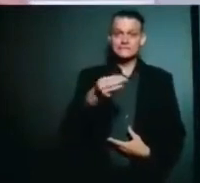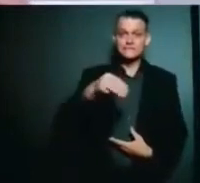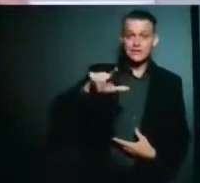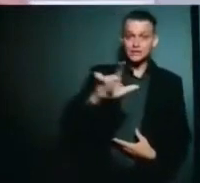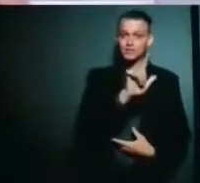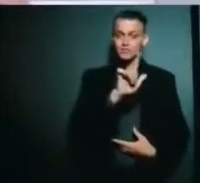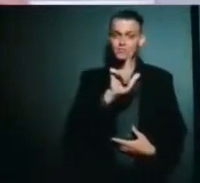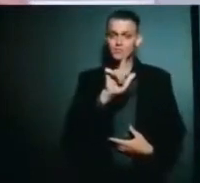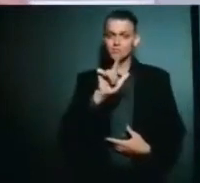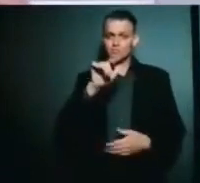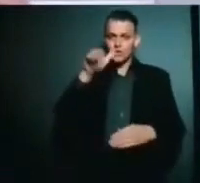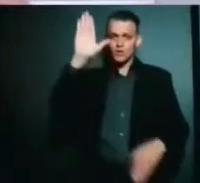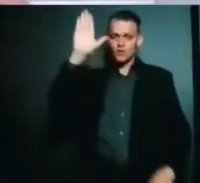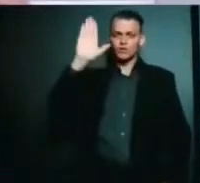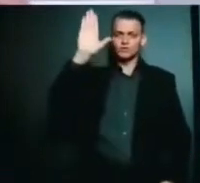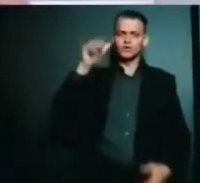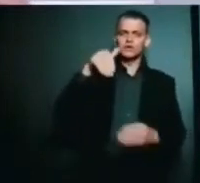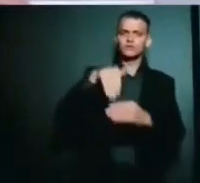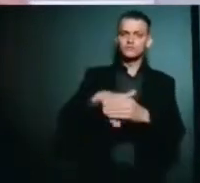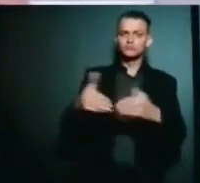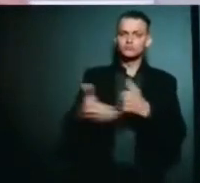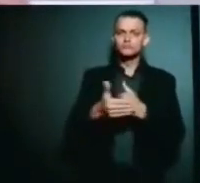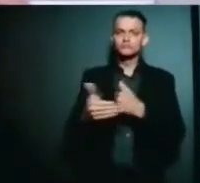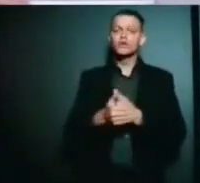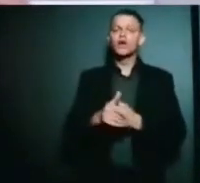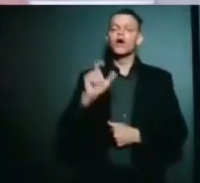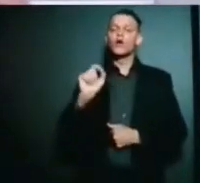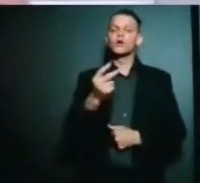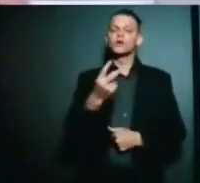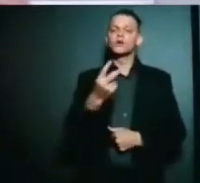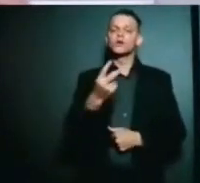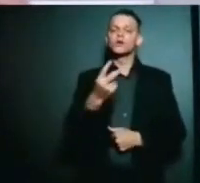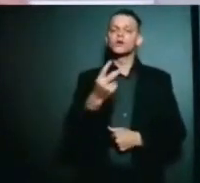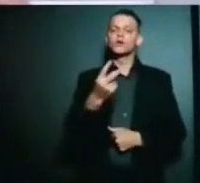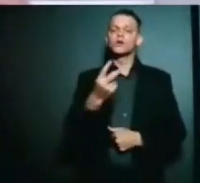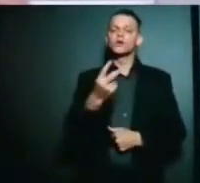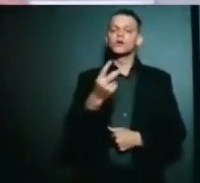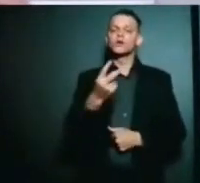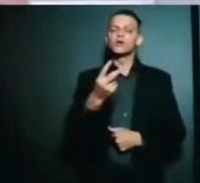candidatos fantasmas que o TRE indicou em 2016,